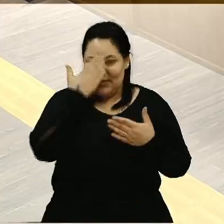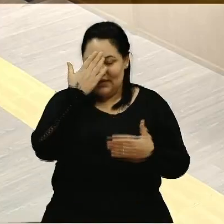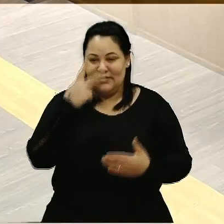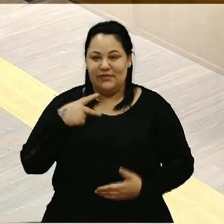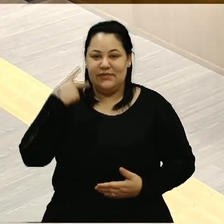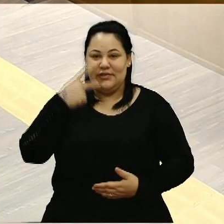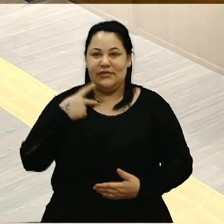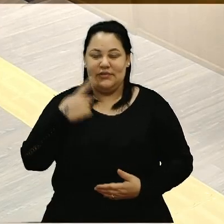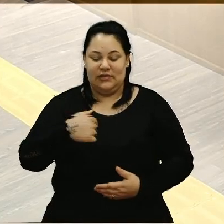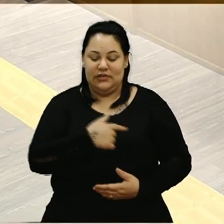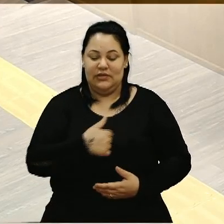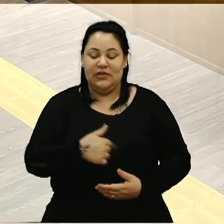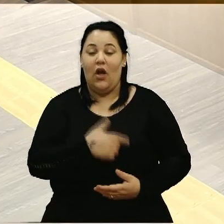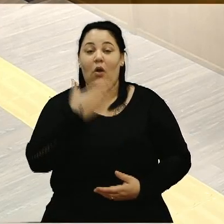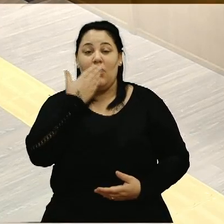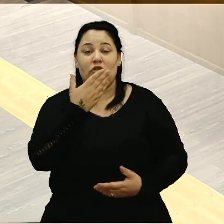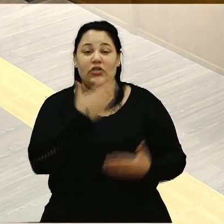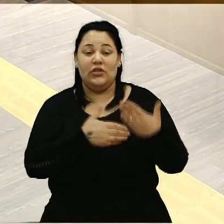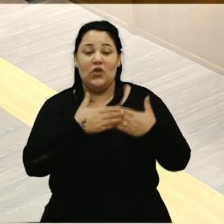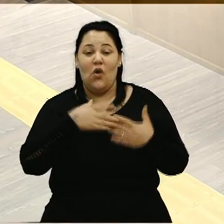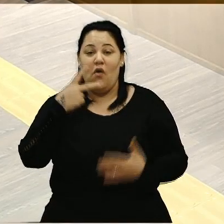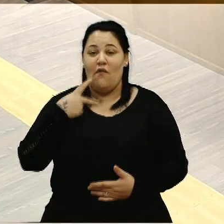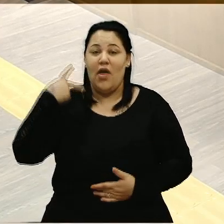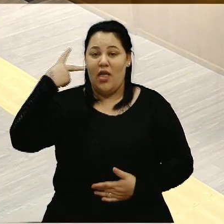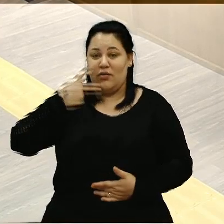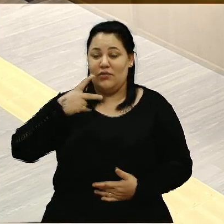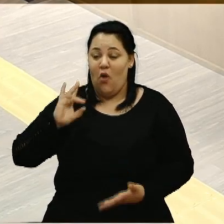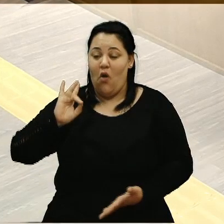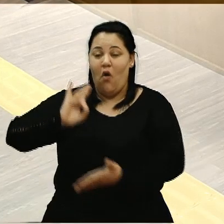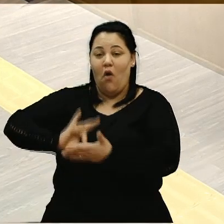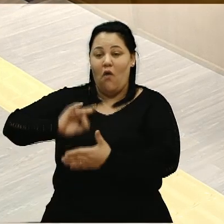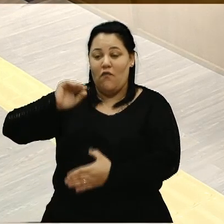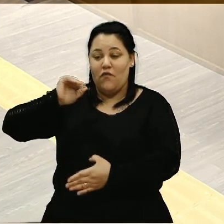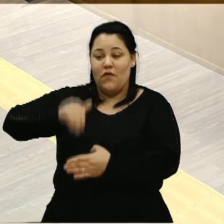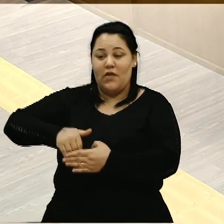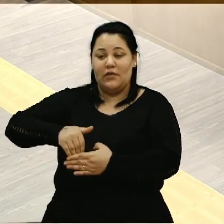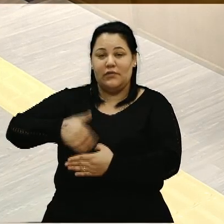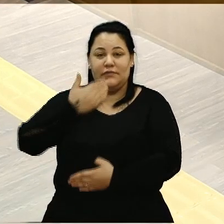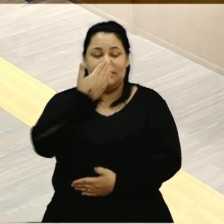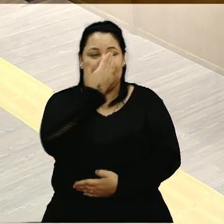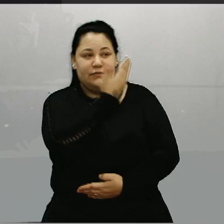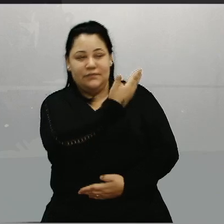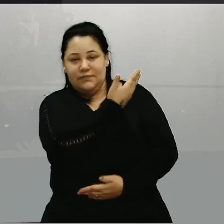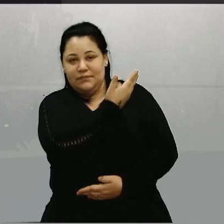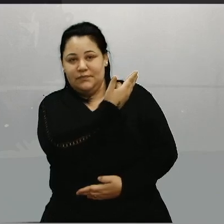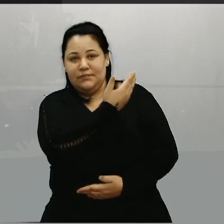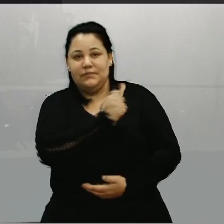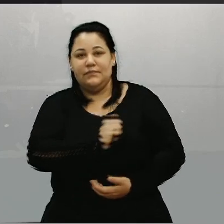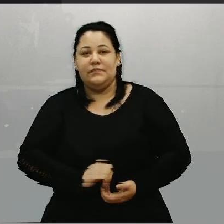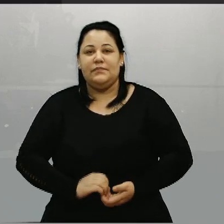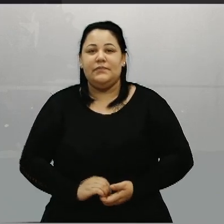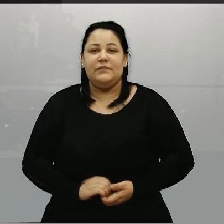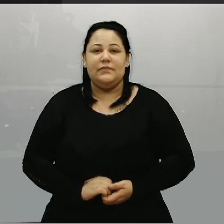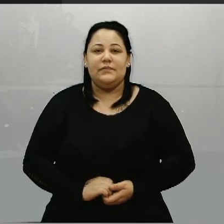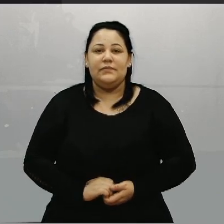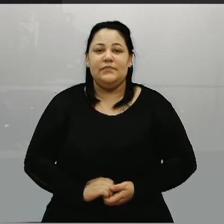Kim. Solicito, então, às vereadoras e vereadores que registrem os seus votos.